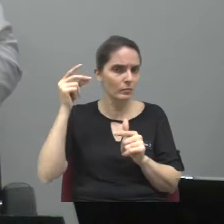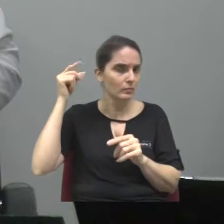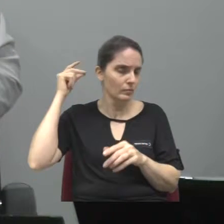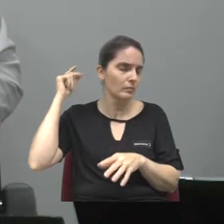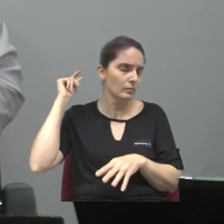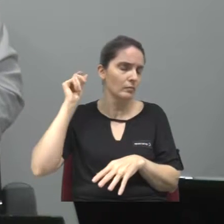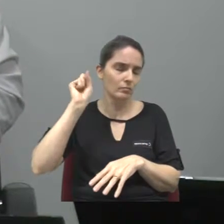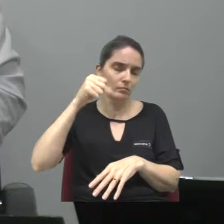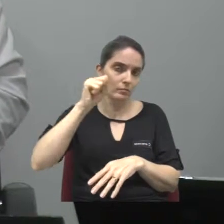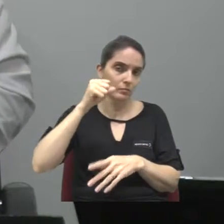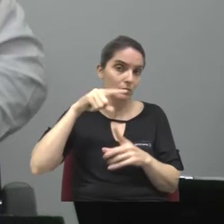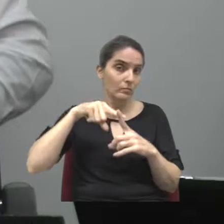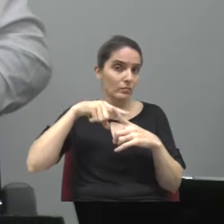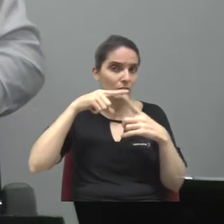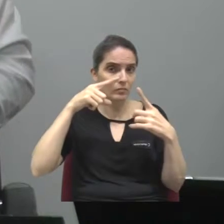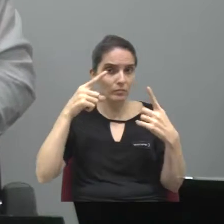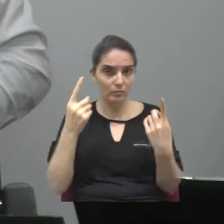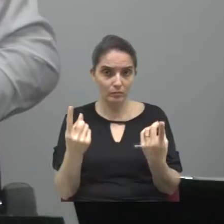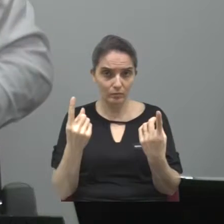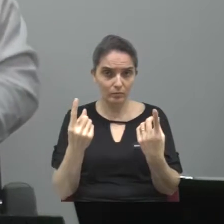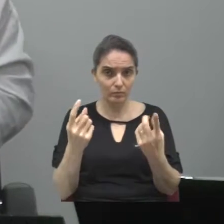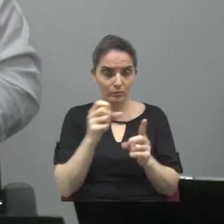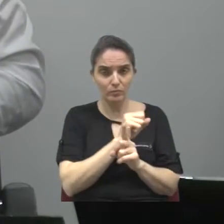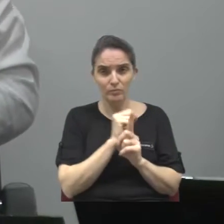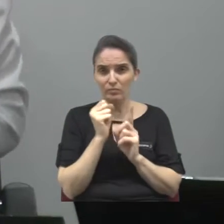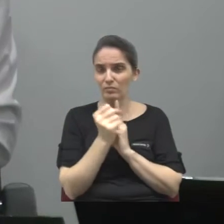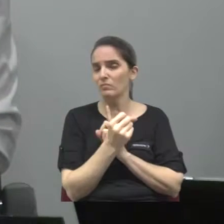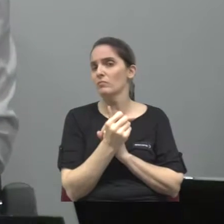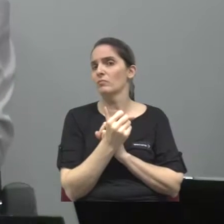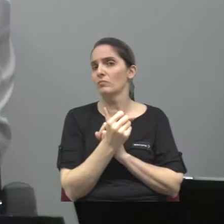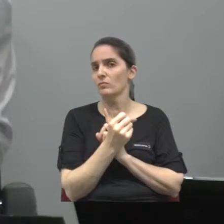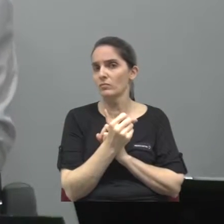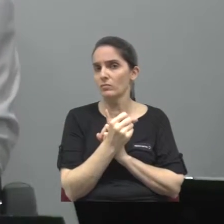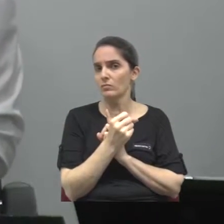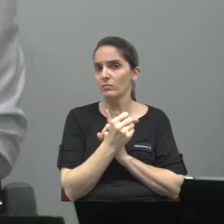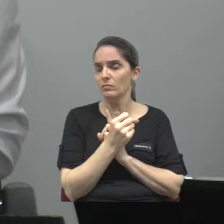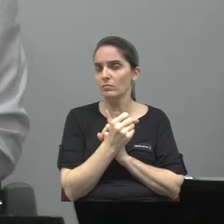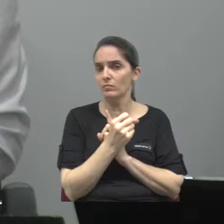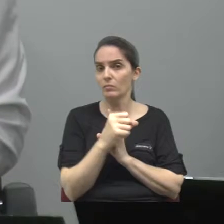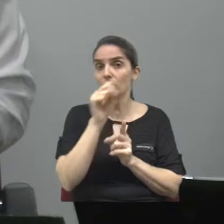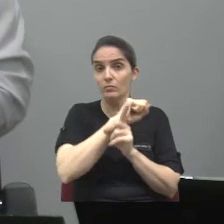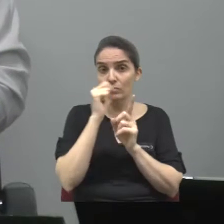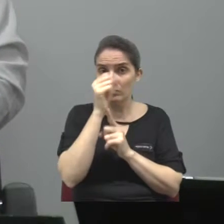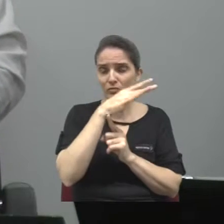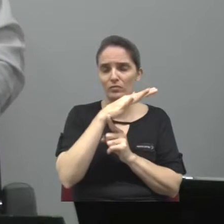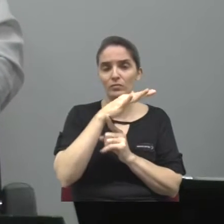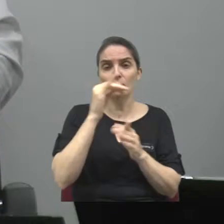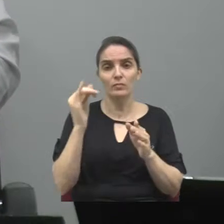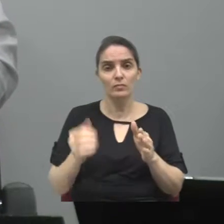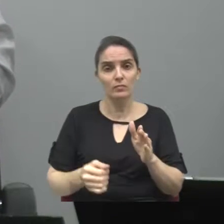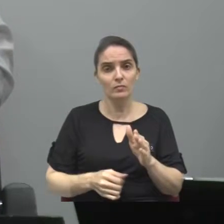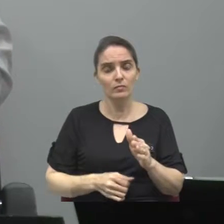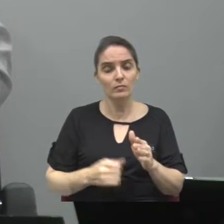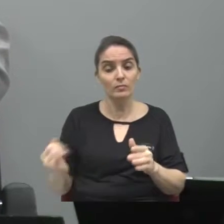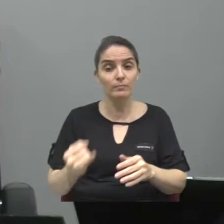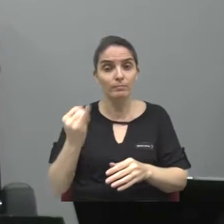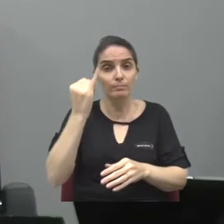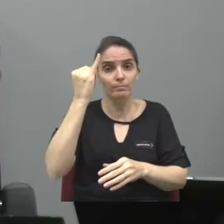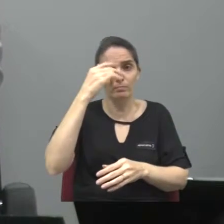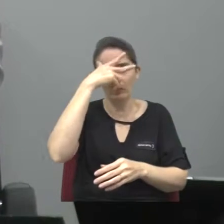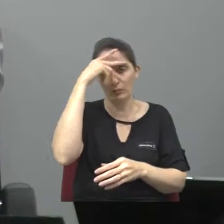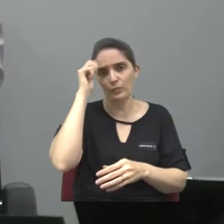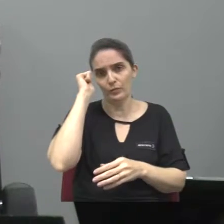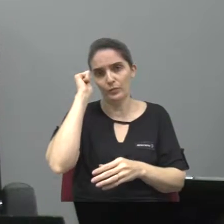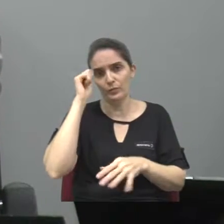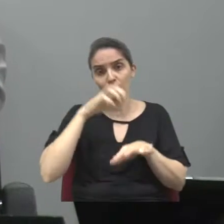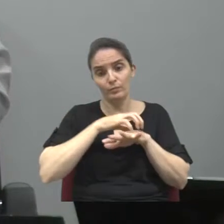Mas o social é de extrema importância em toda a prefeitura. E o transporte público, não temos o